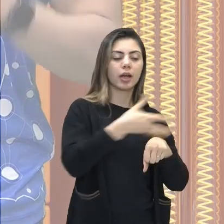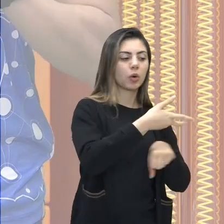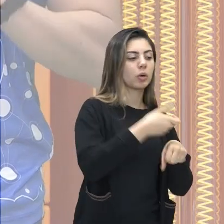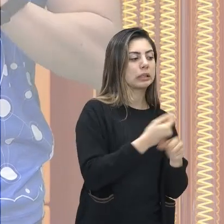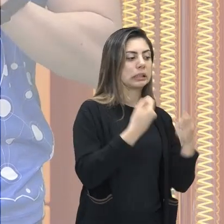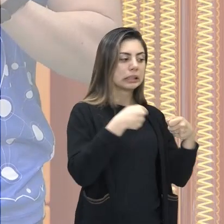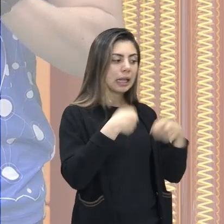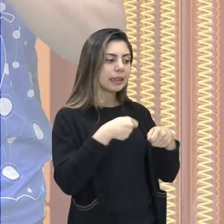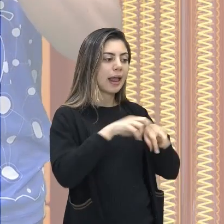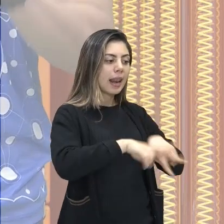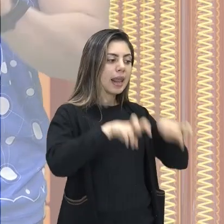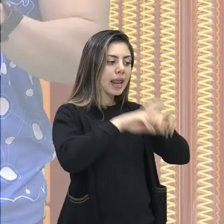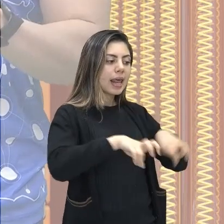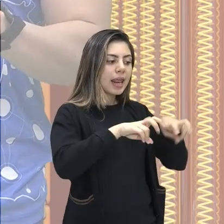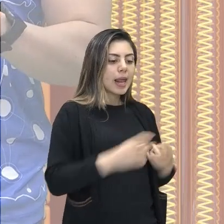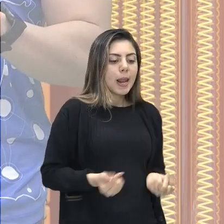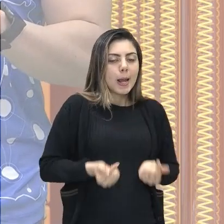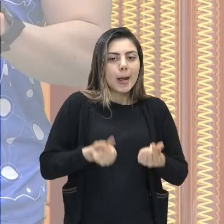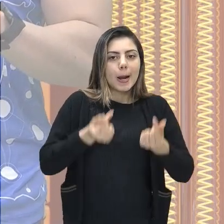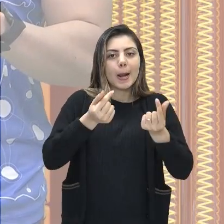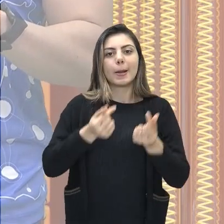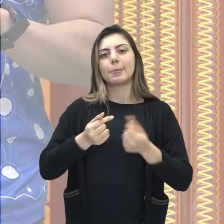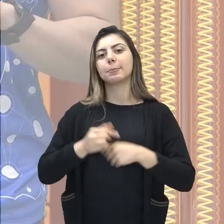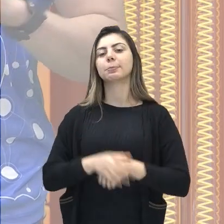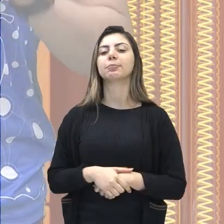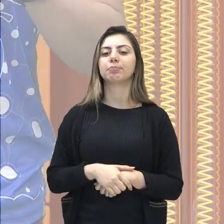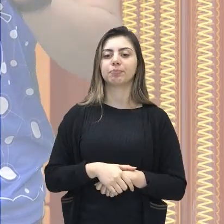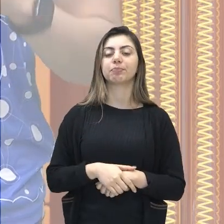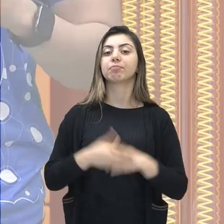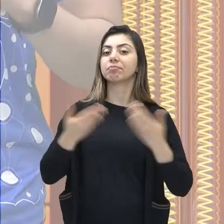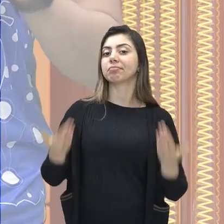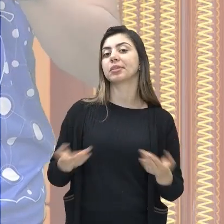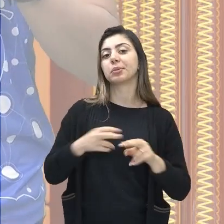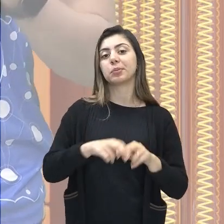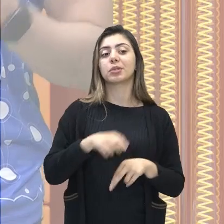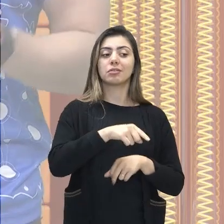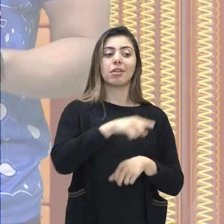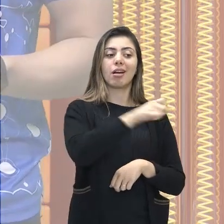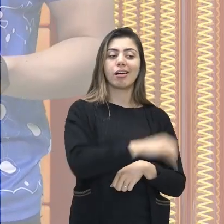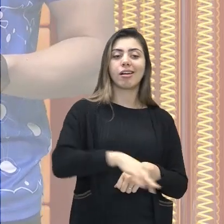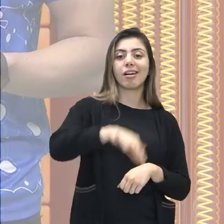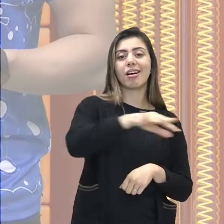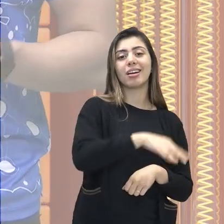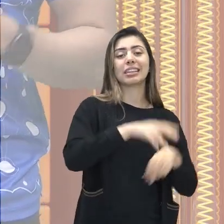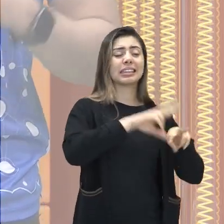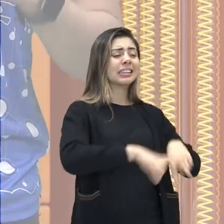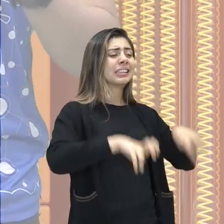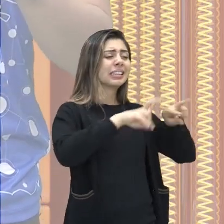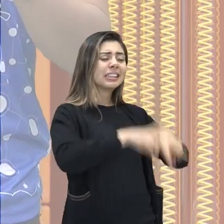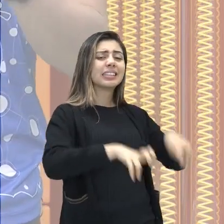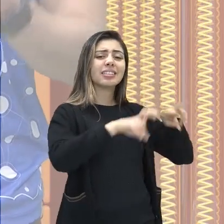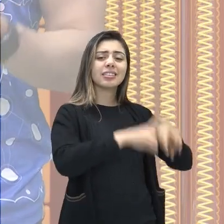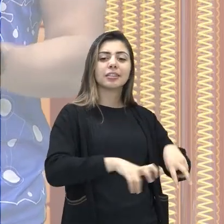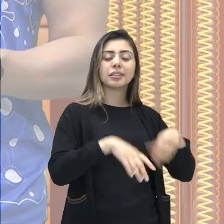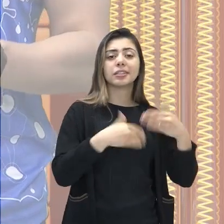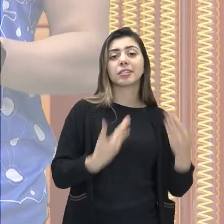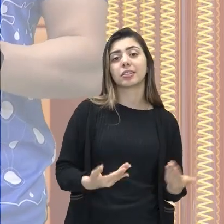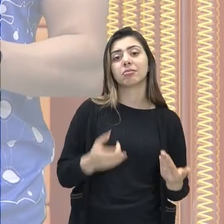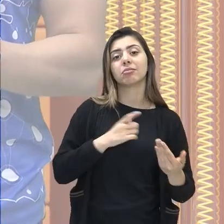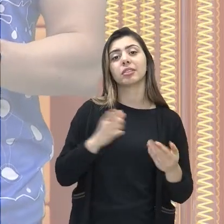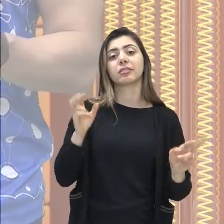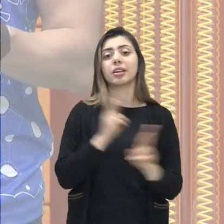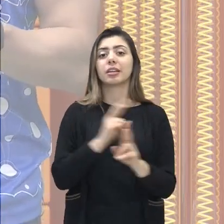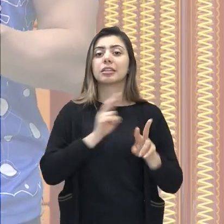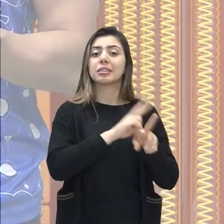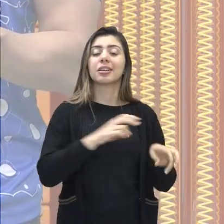de extrair riquezas e gerar lucro para a metrópole, certo? Por isso essas regiões foram muito exploradas e essa relação de exploração